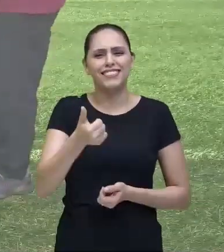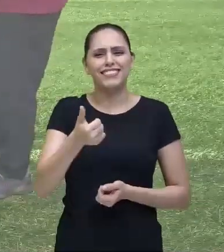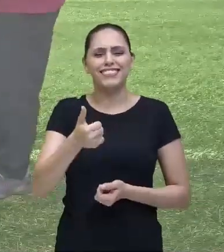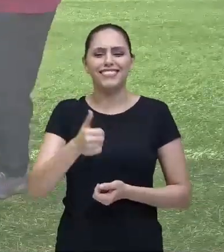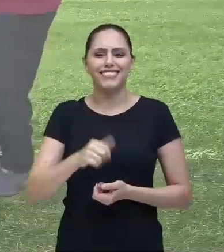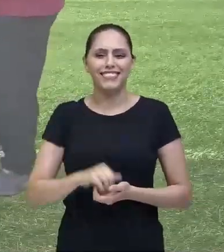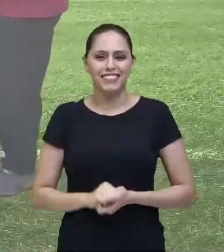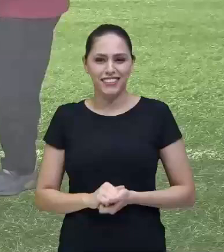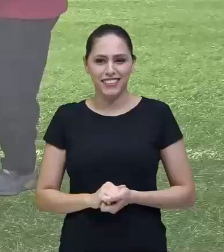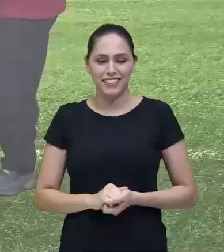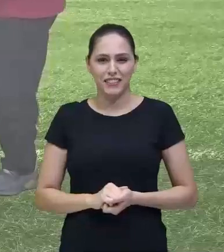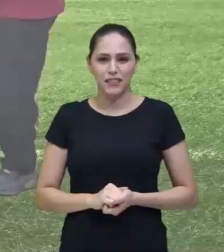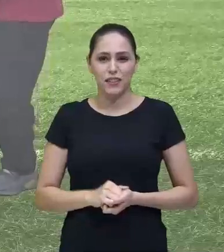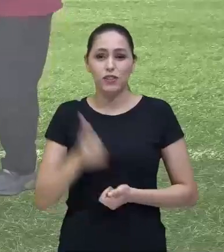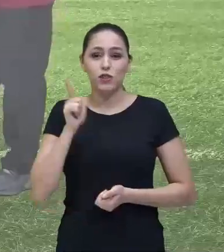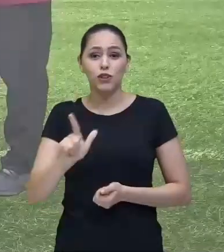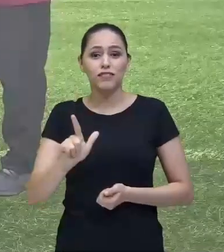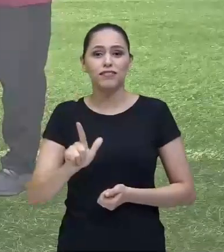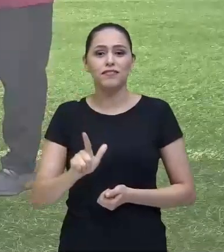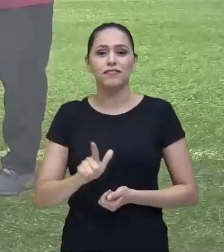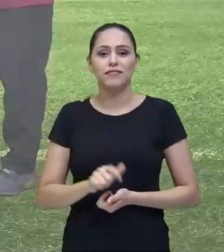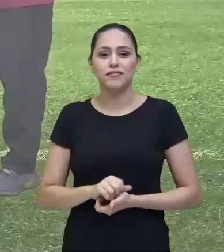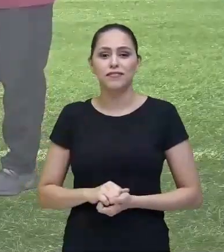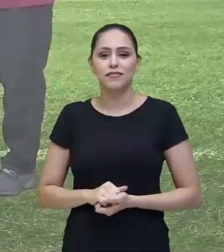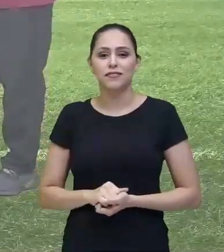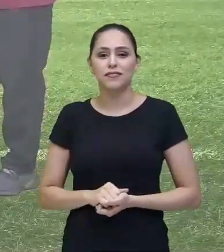Mais uma vez. Prepara. Vai.